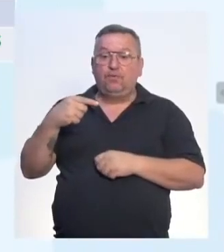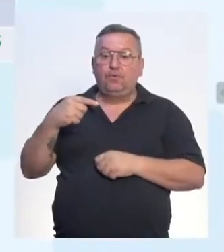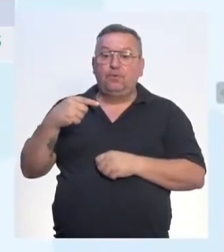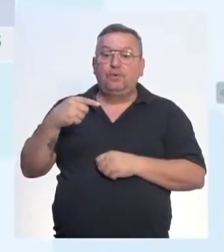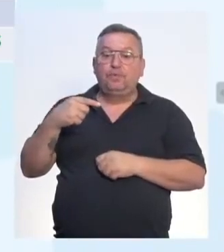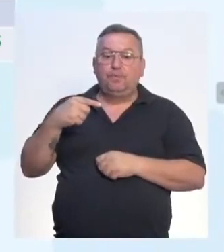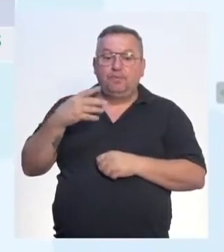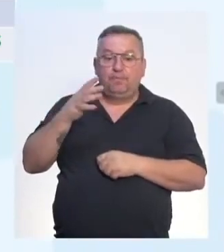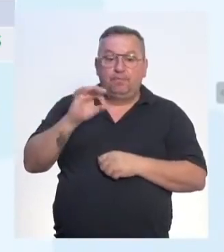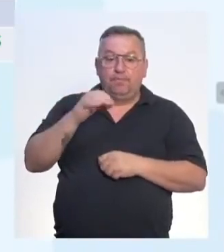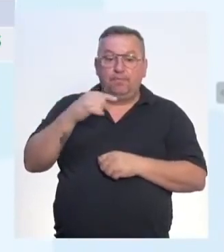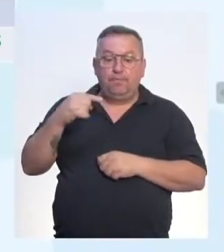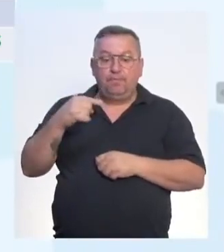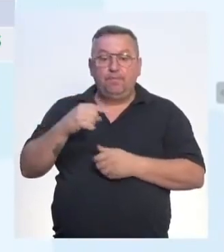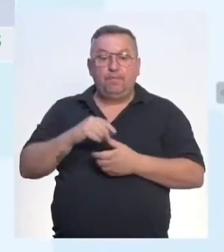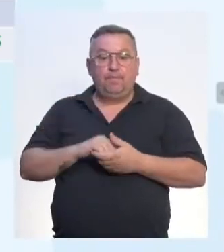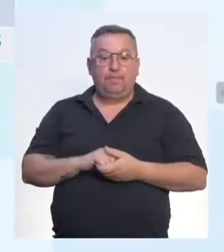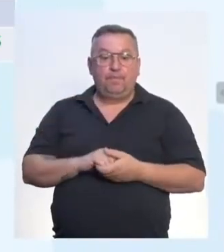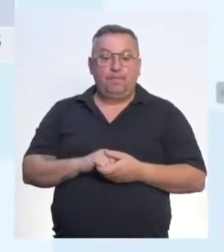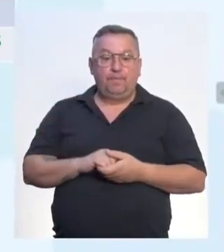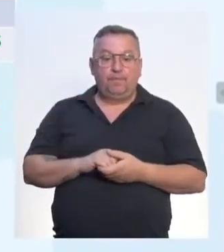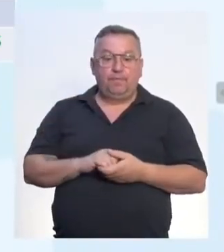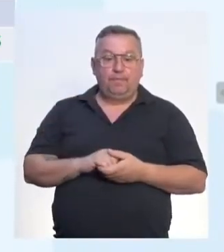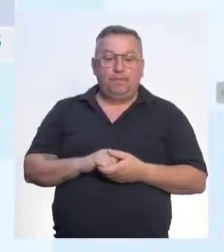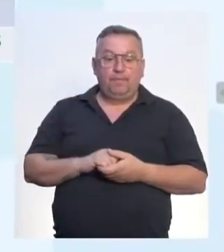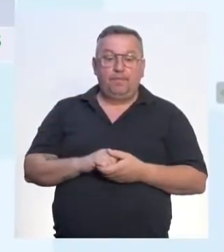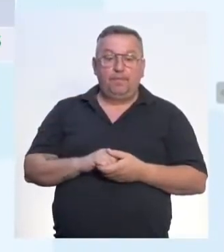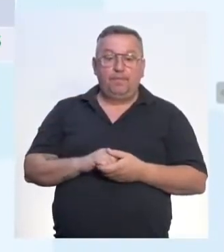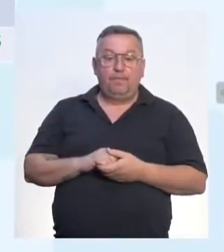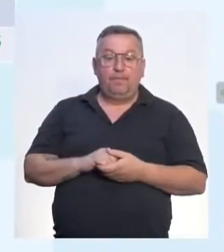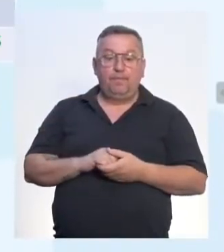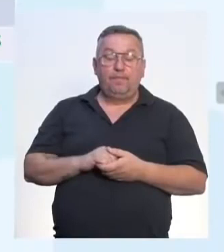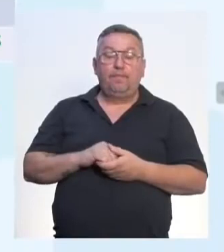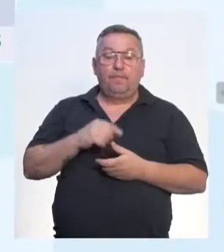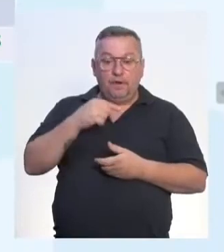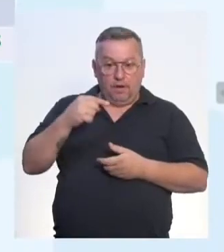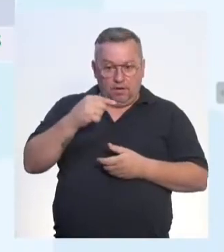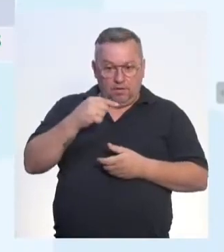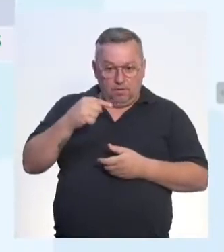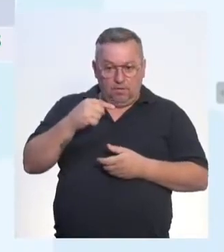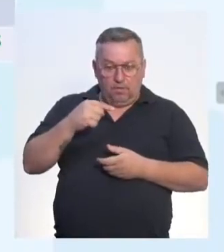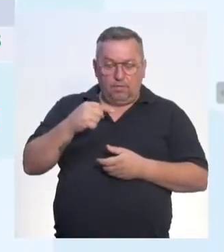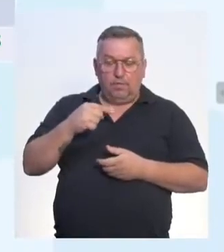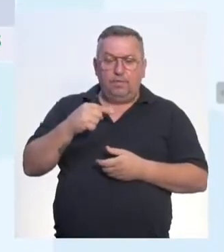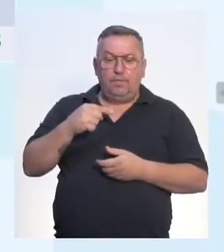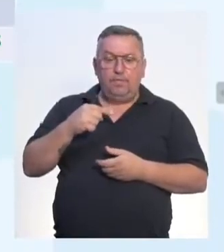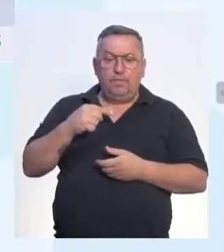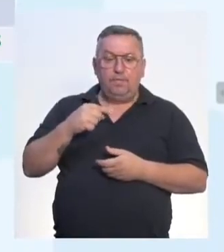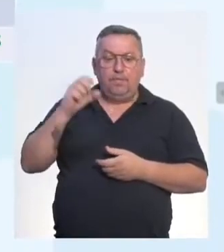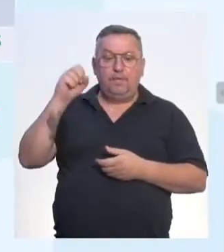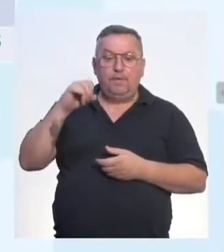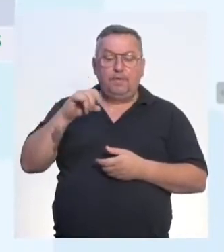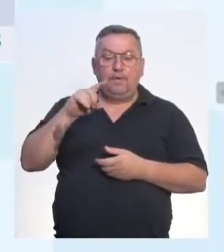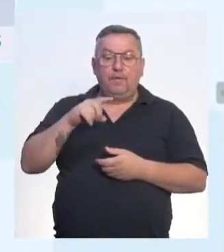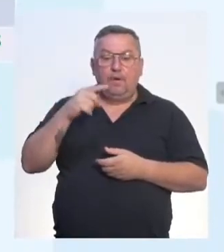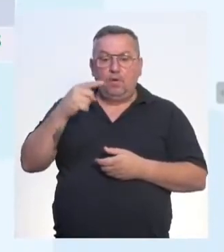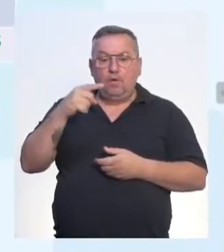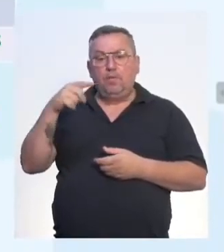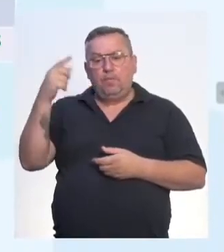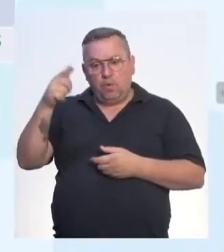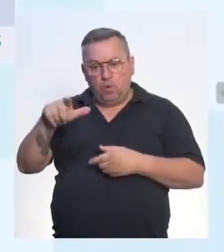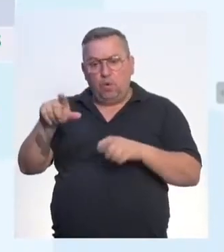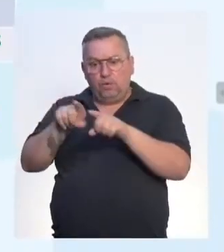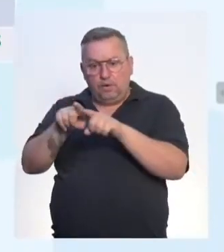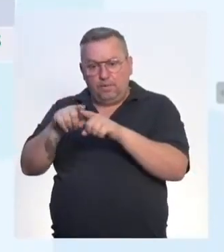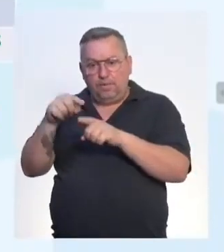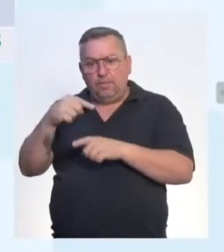10 negativo e o 2 positivo aqui, né? Ó. Sim. Então, sinais diferentes é negativo. Se é para um, é para o outro também, né,